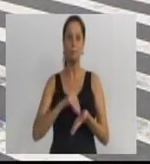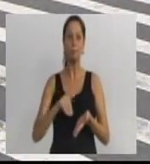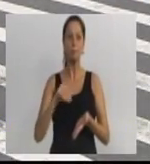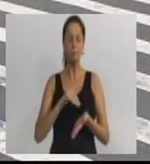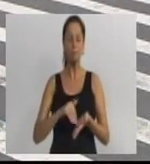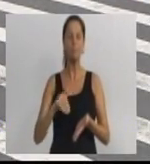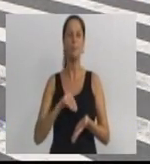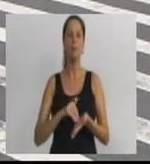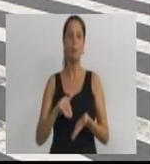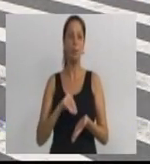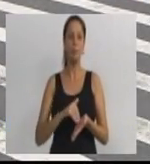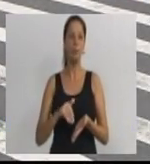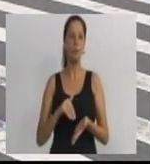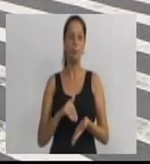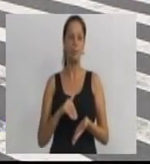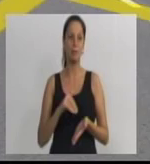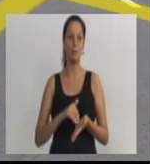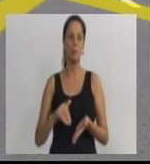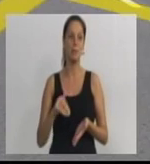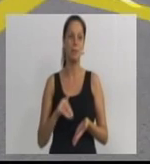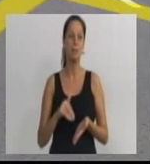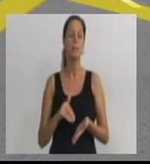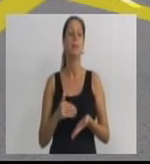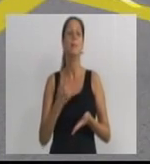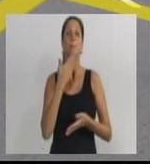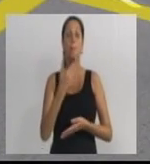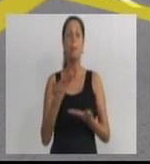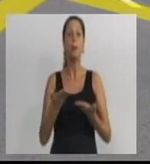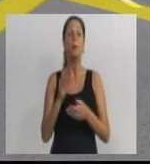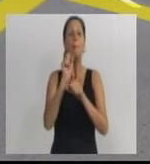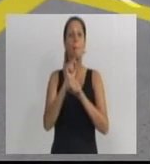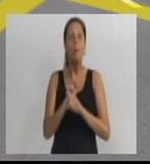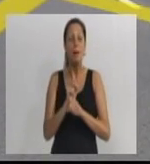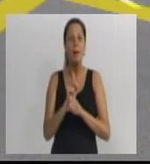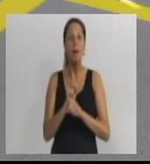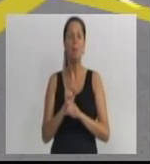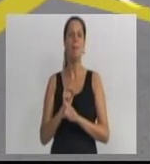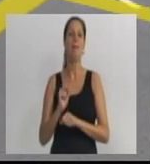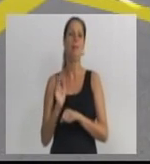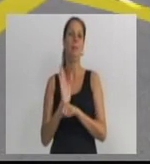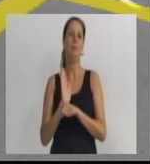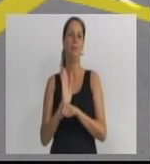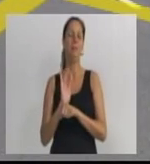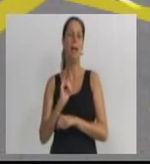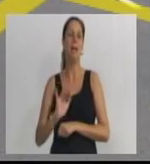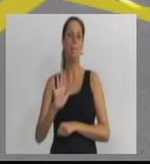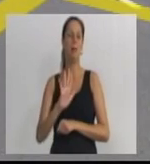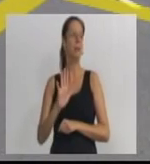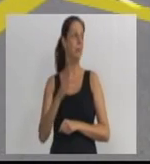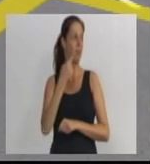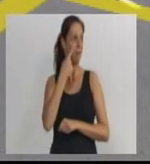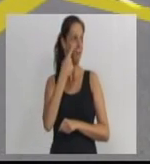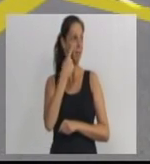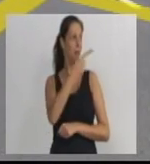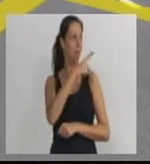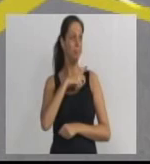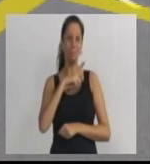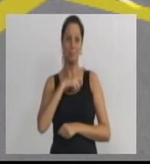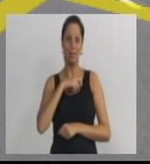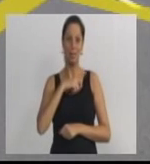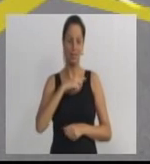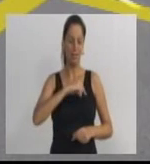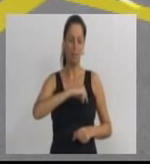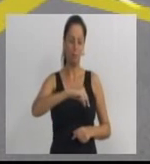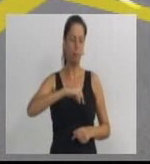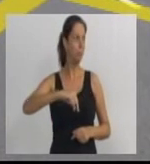quero aí, ó. Bem, eu queria que a TVL parasse a imagem aí, ó. Aí está o desenho que eu quero. Bem assim mesmo, ó. Lá fica a faixa de pedestre elevada,